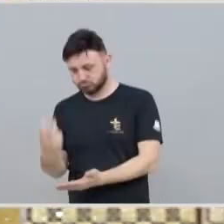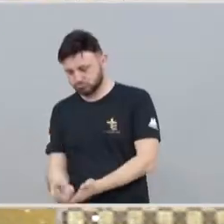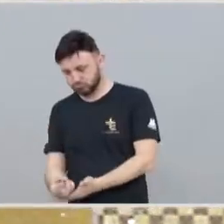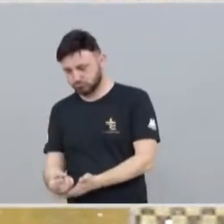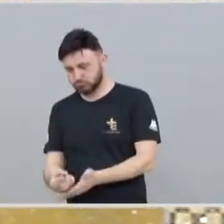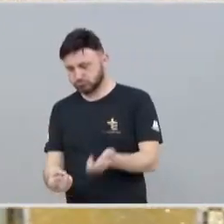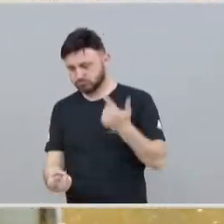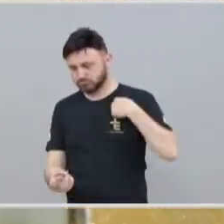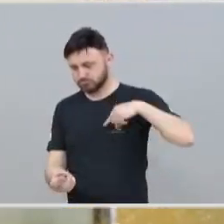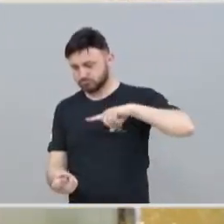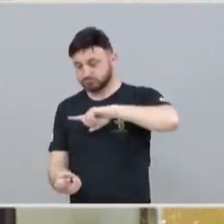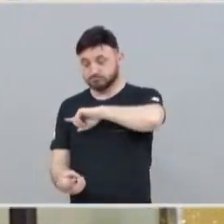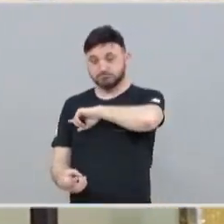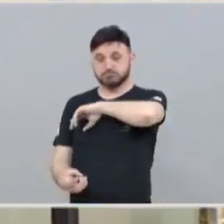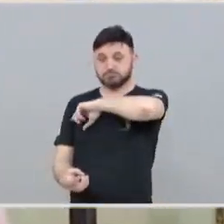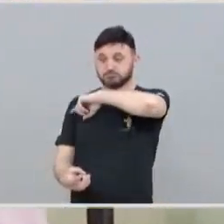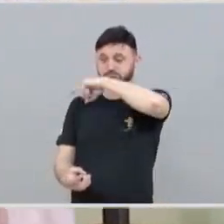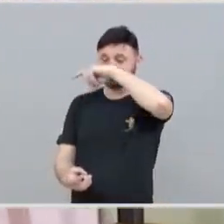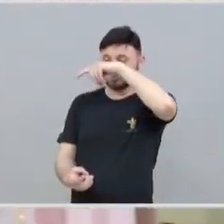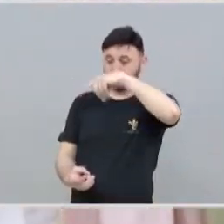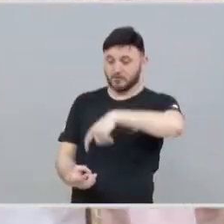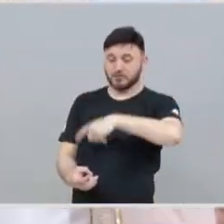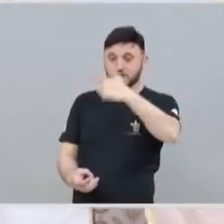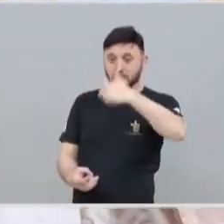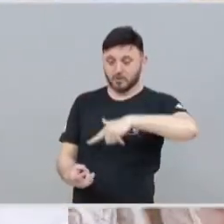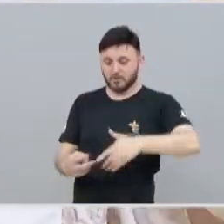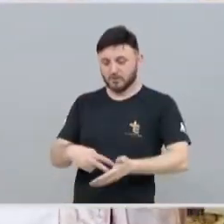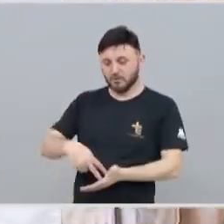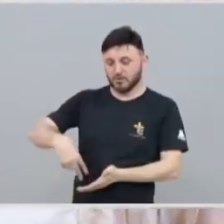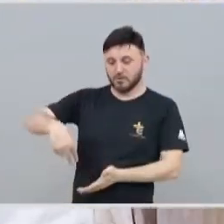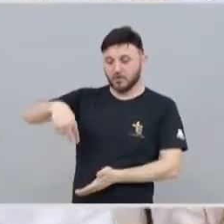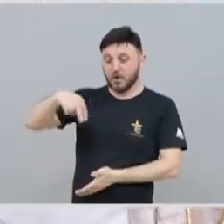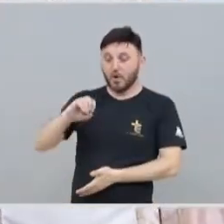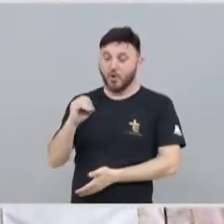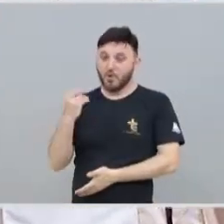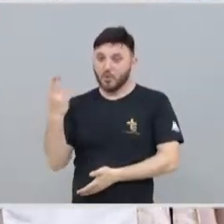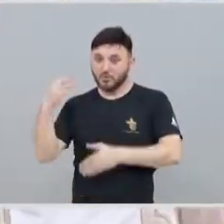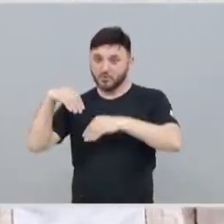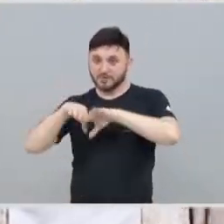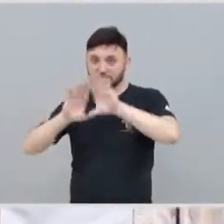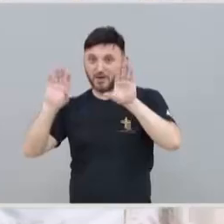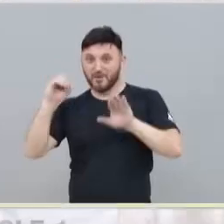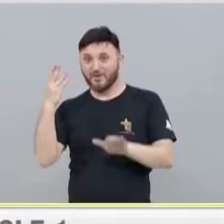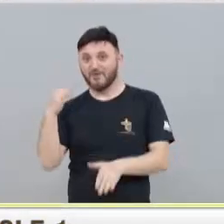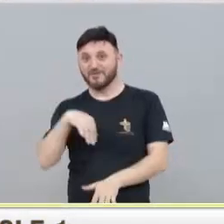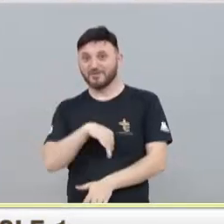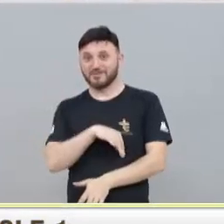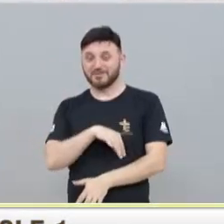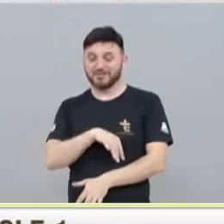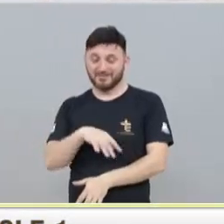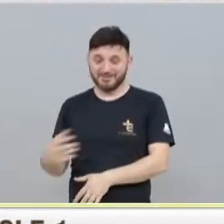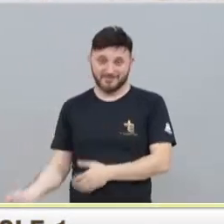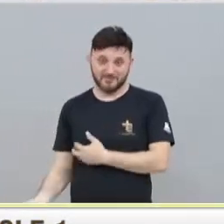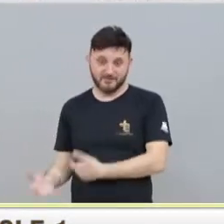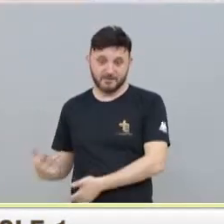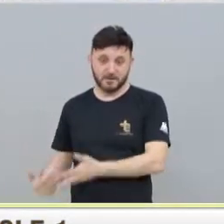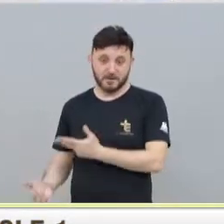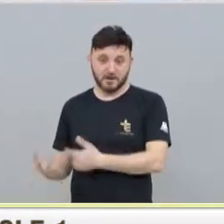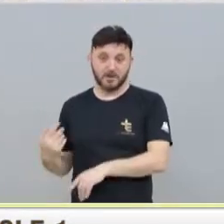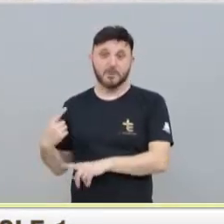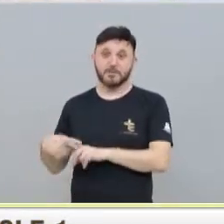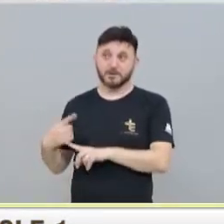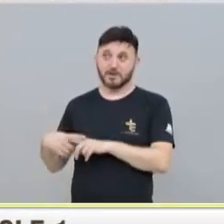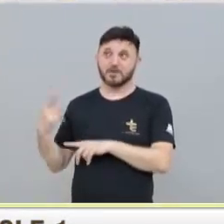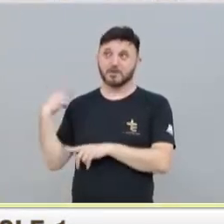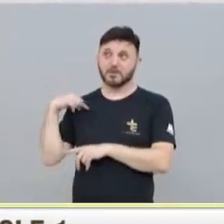essência do que somos a nossa essência que é amor a deus porque somos do dna dele nós estamos